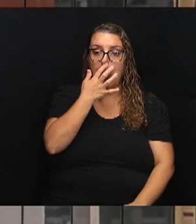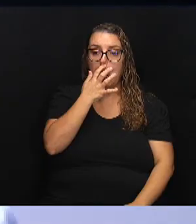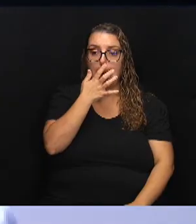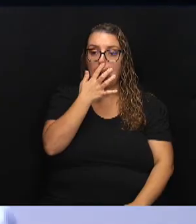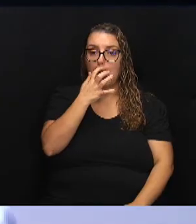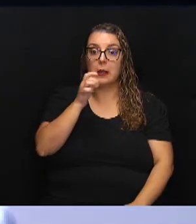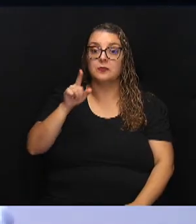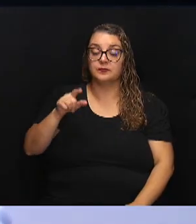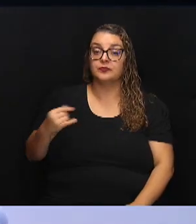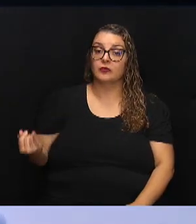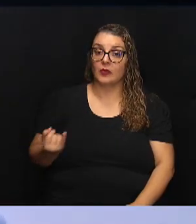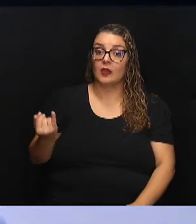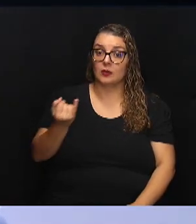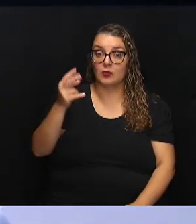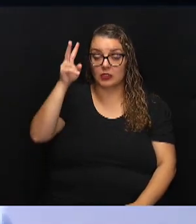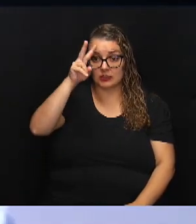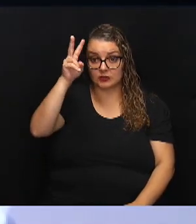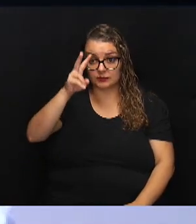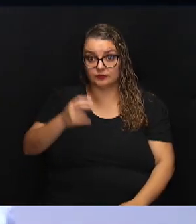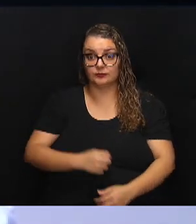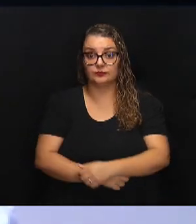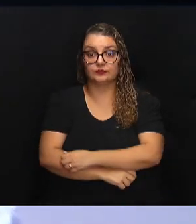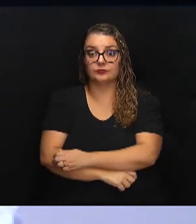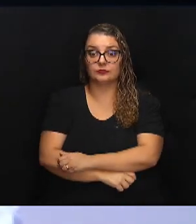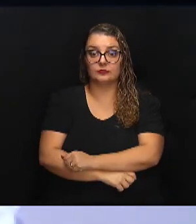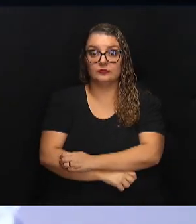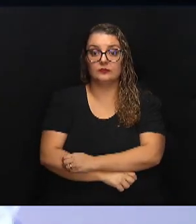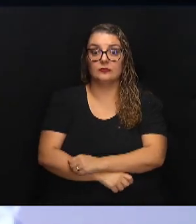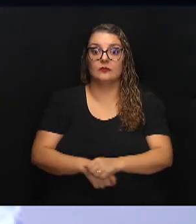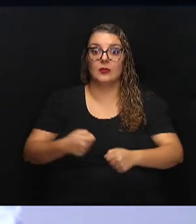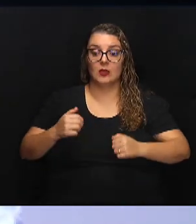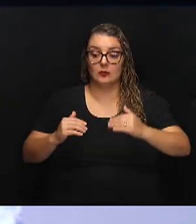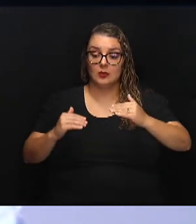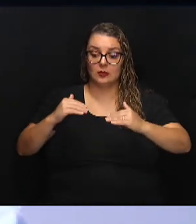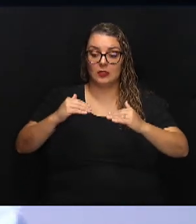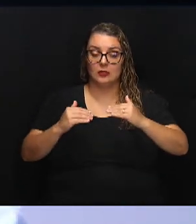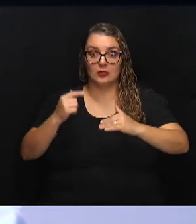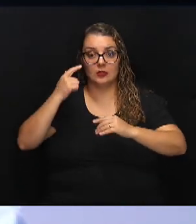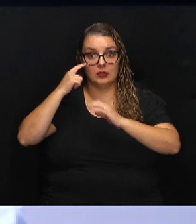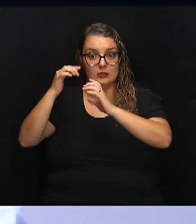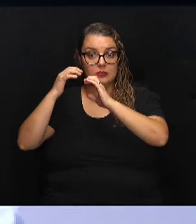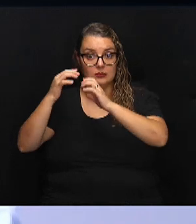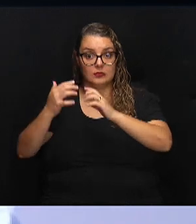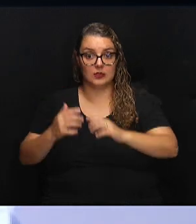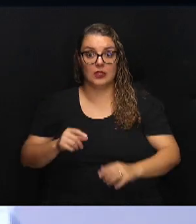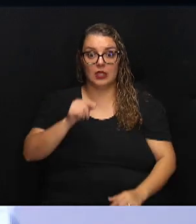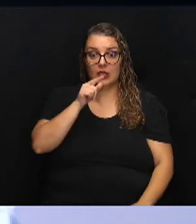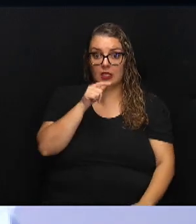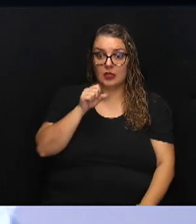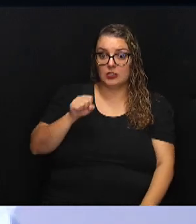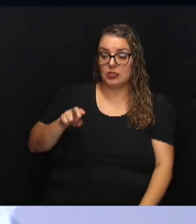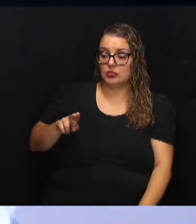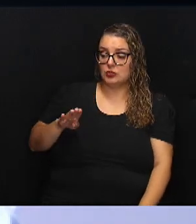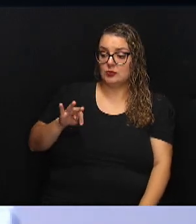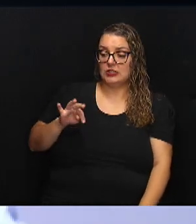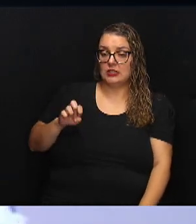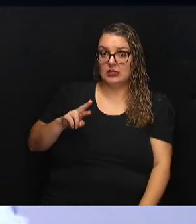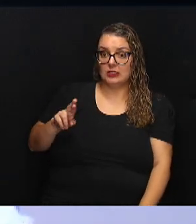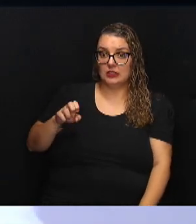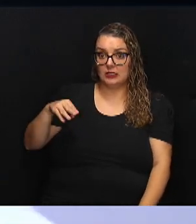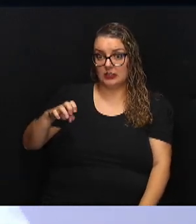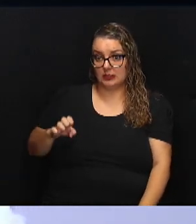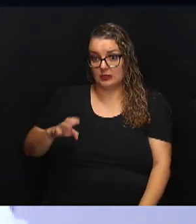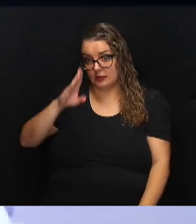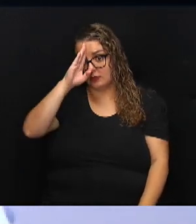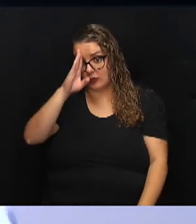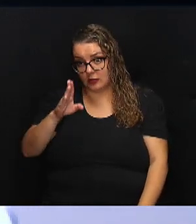É muito importante a gente lembrar que precisa haver um equilíbrio. A gente pensa que a água subterrânea, principalmente